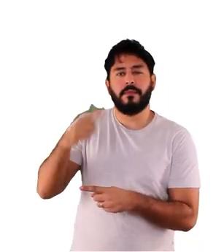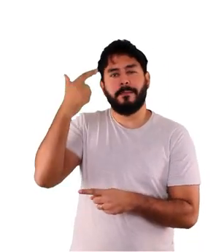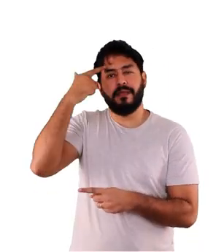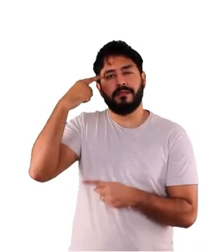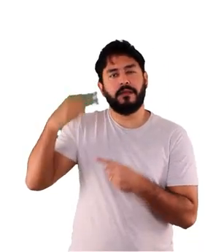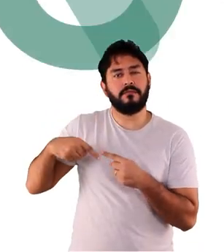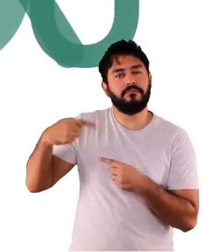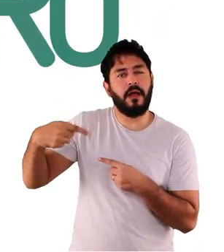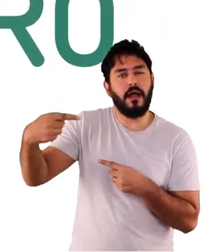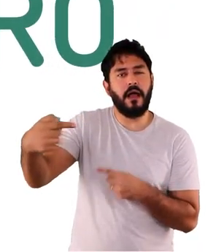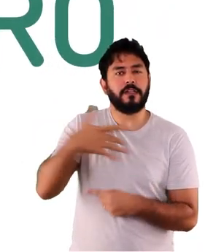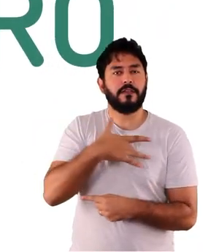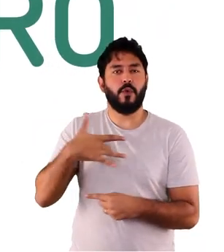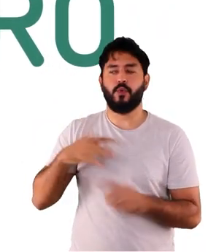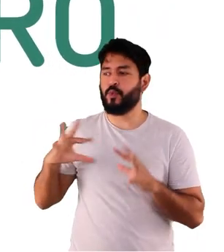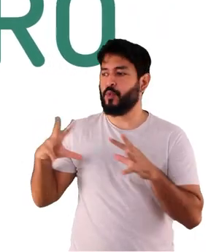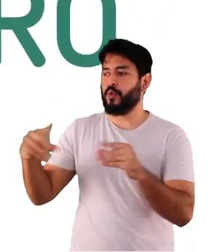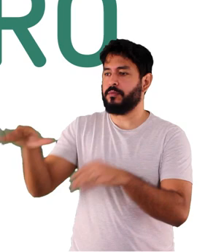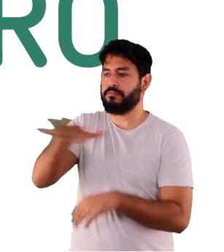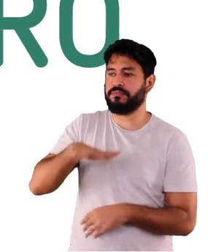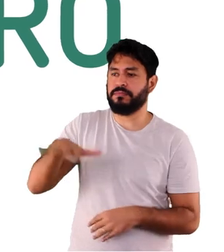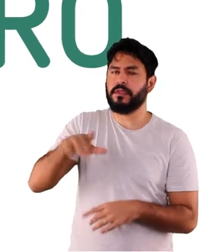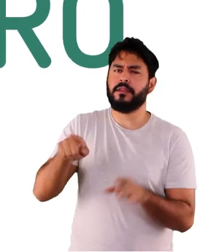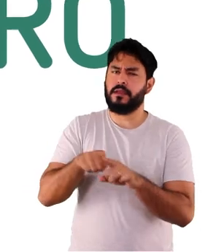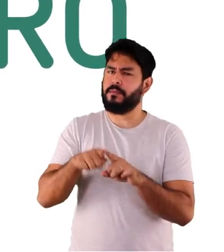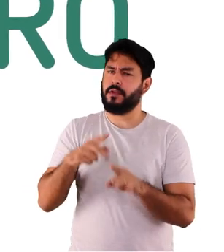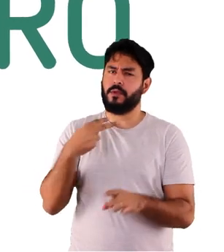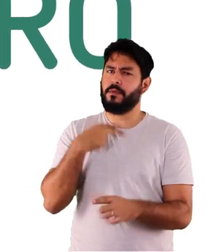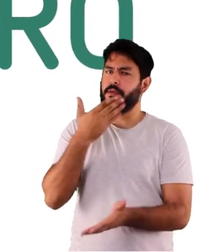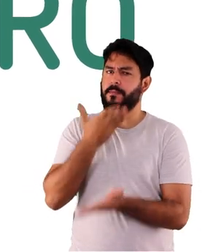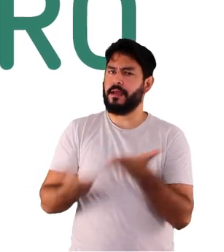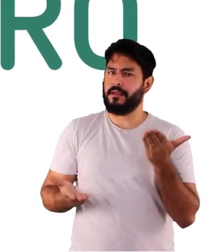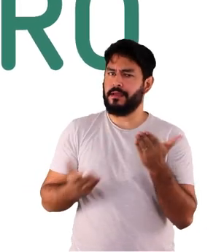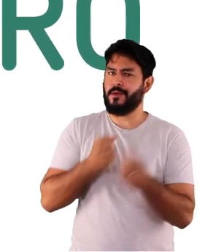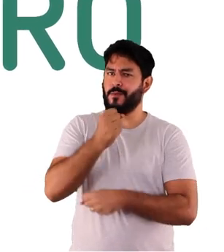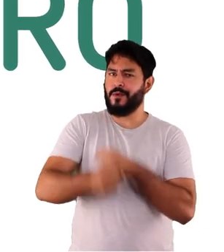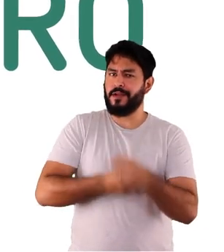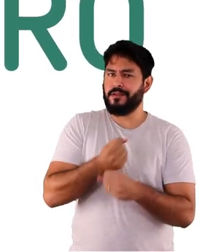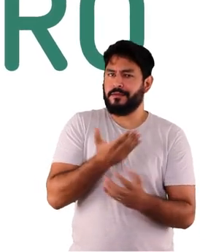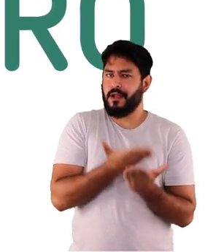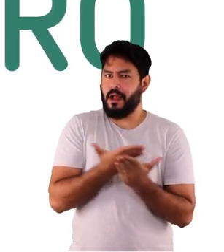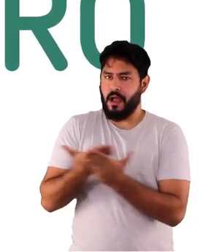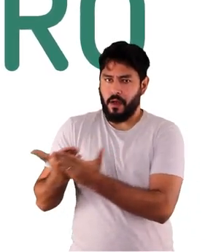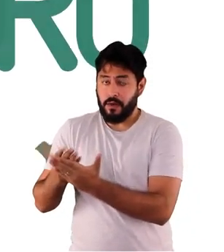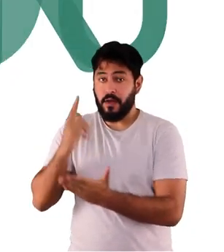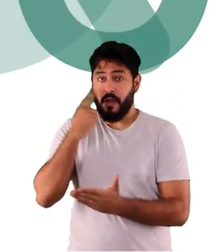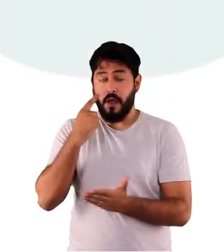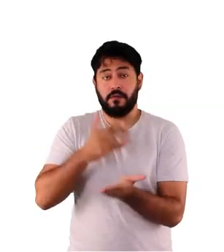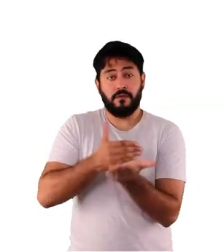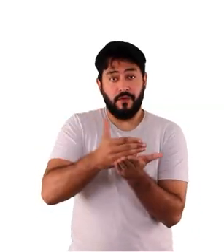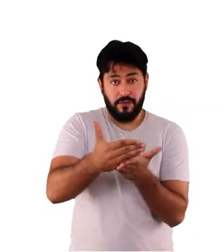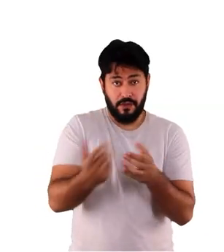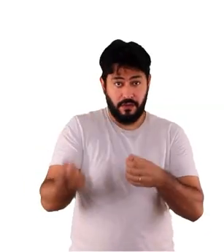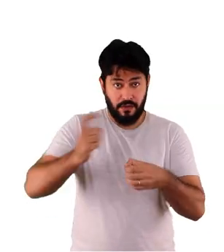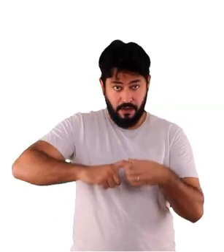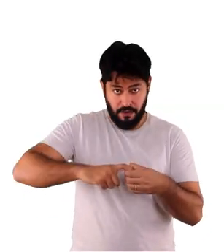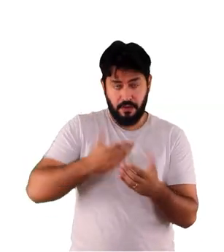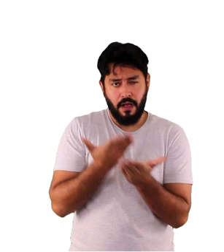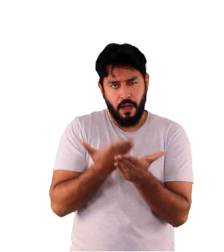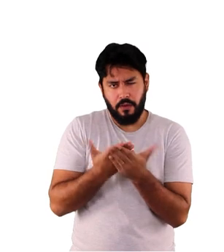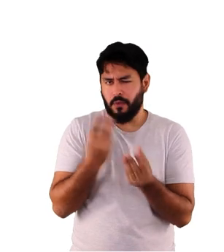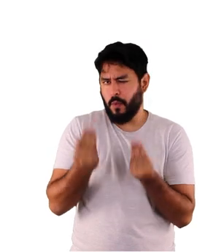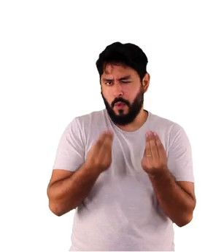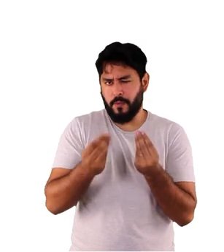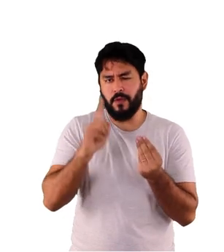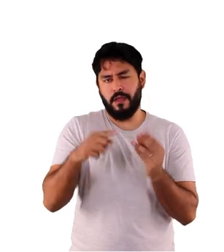tomada pensando na saúde de todo mundo e também para a gente não perder o ano letivo. Inicialmente, a retomada das atividades